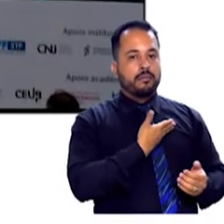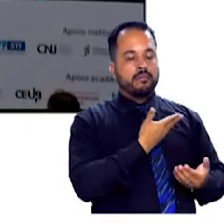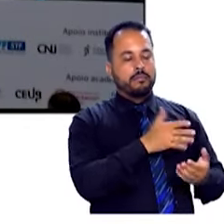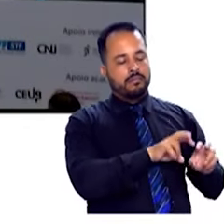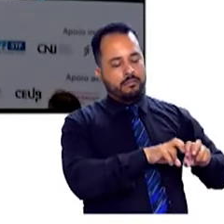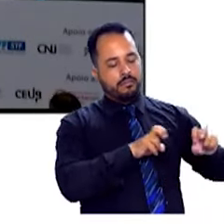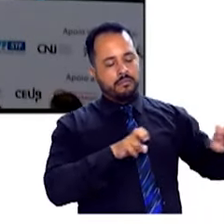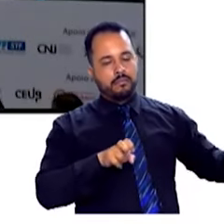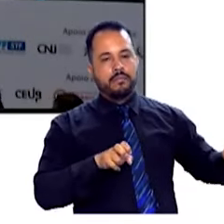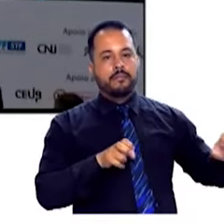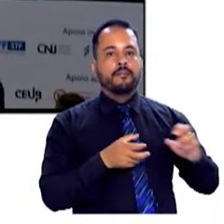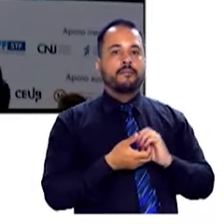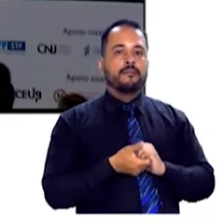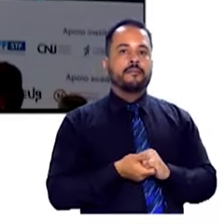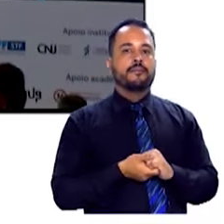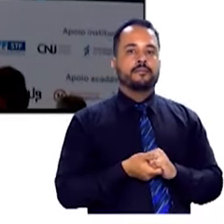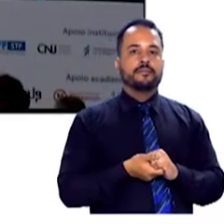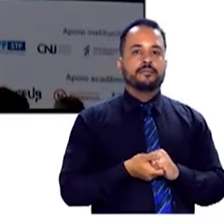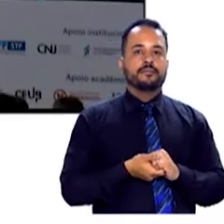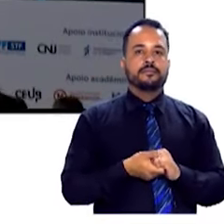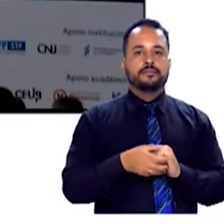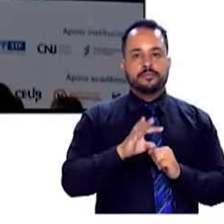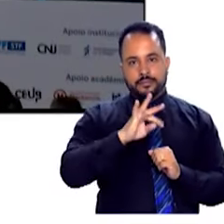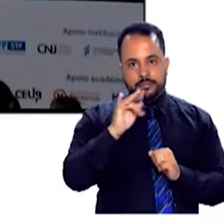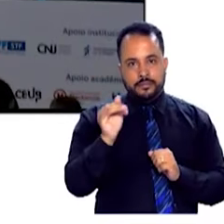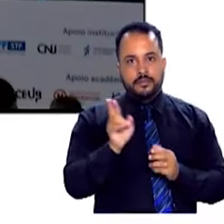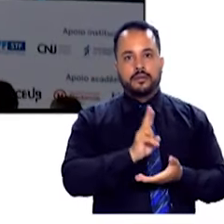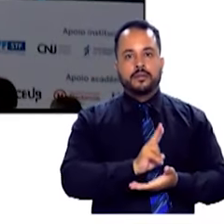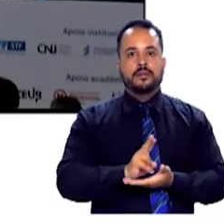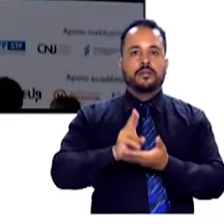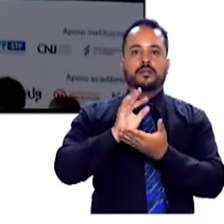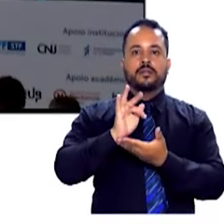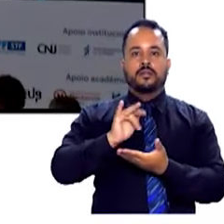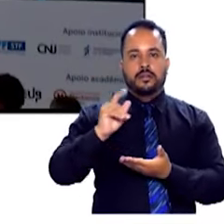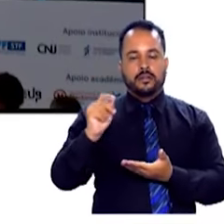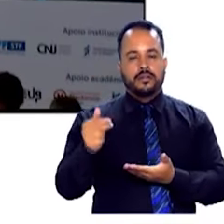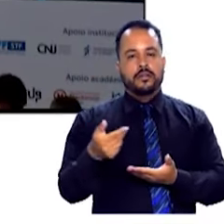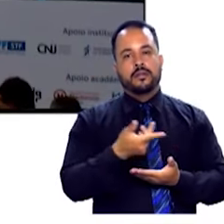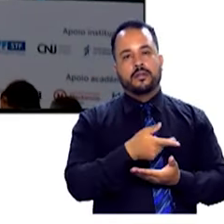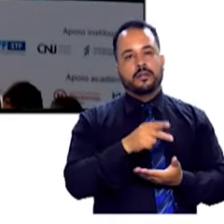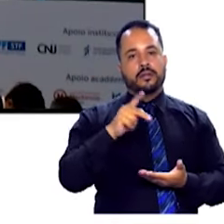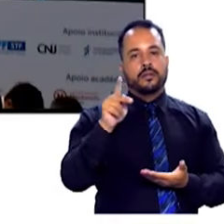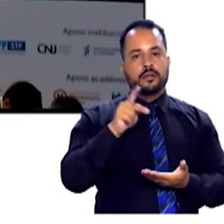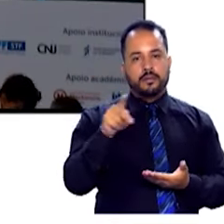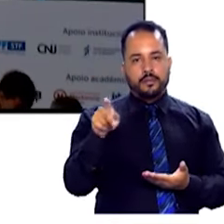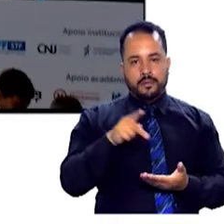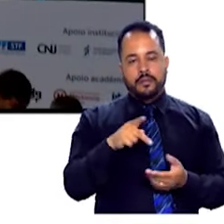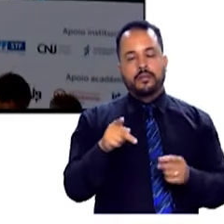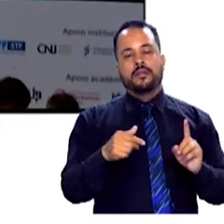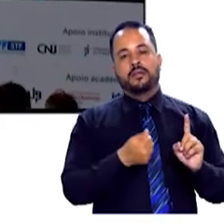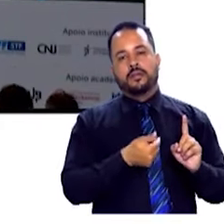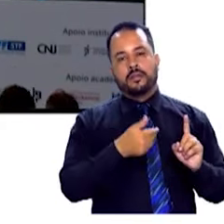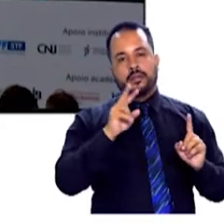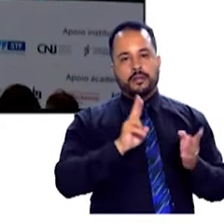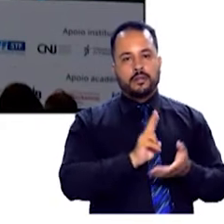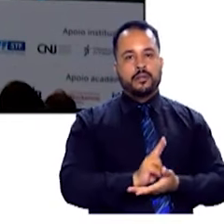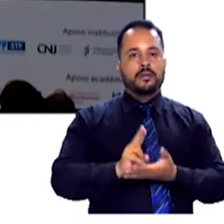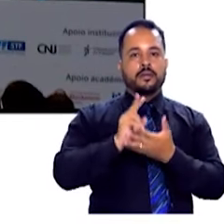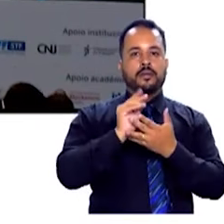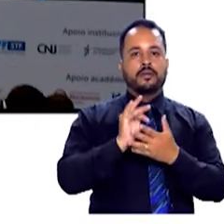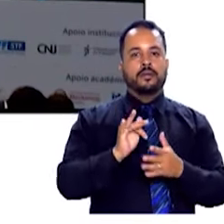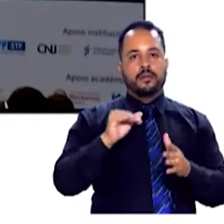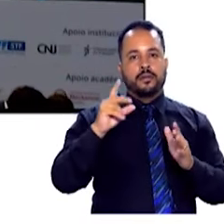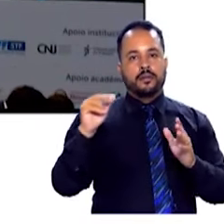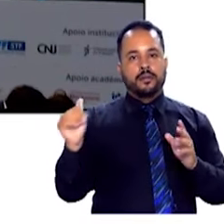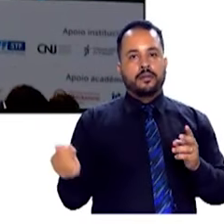Dr Scott donson da Universidade de São Francisco Califórnia Professor Cláudio Michelon da Universidade de de Edimburgo